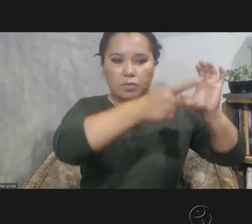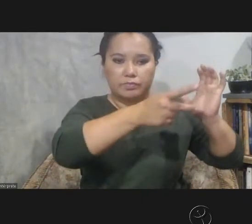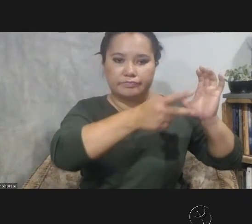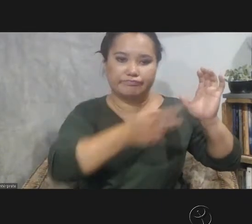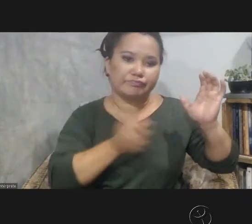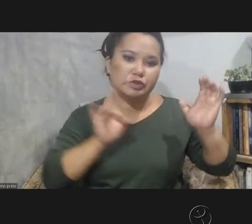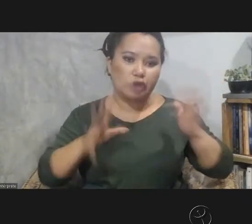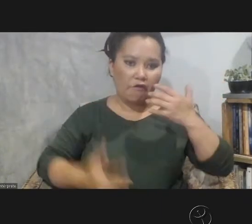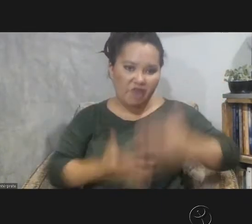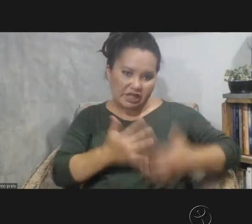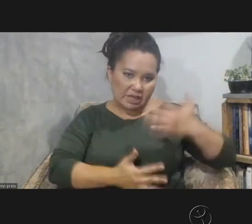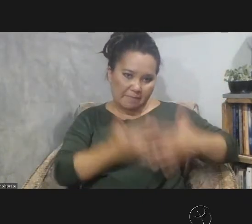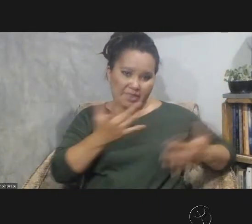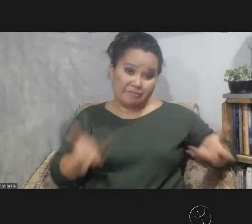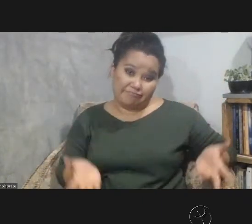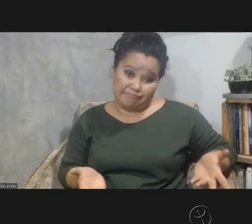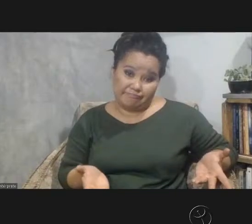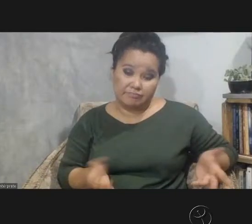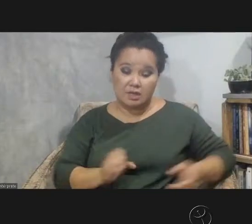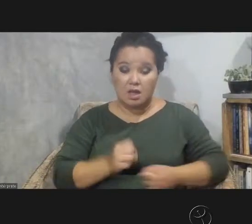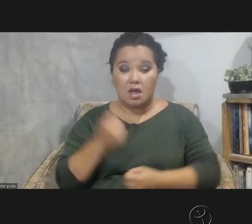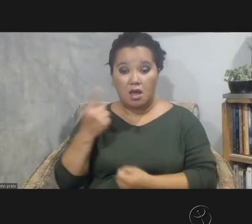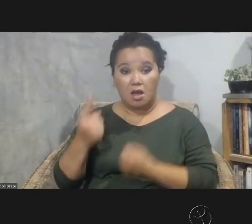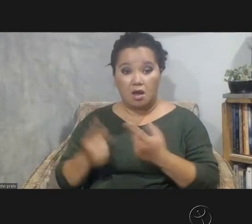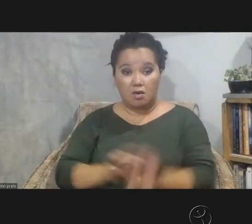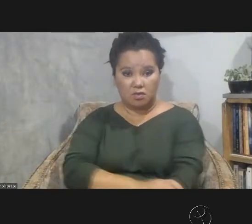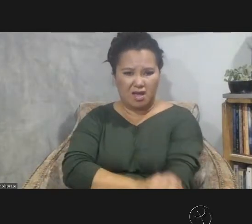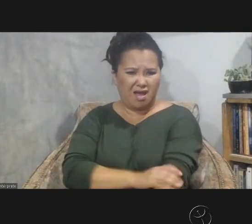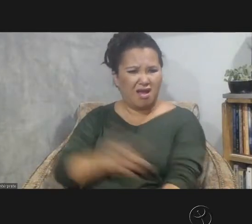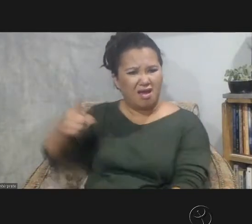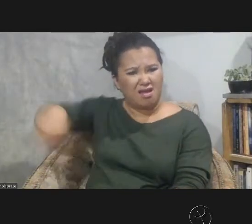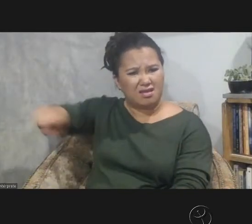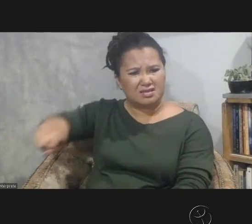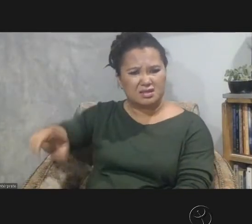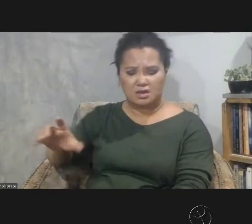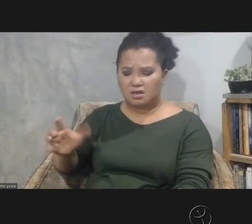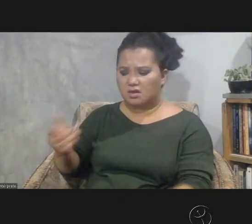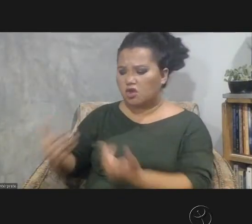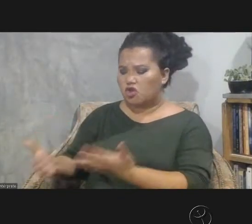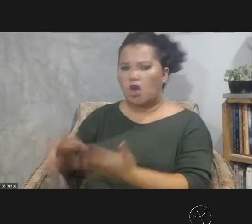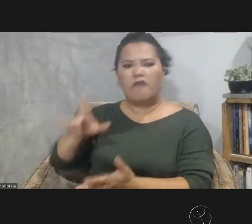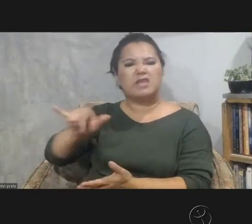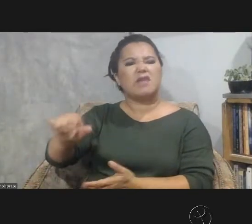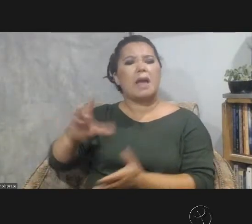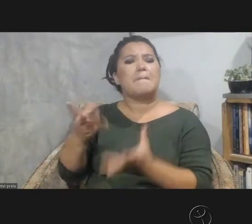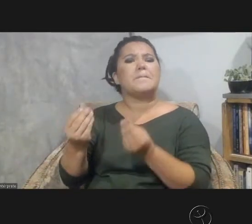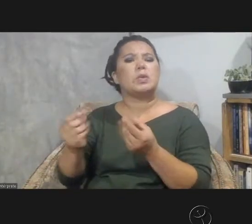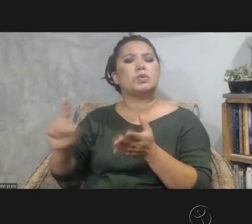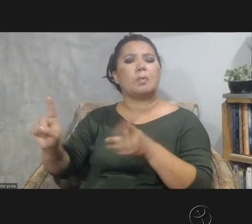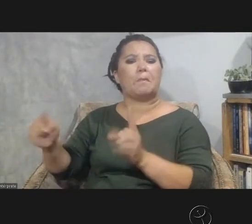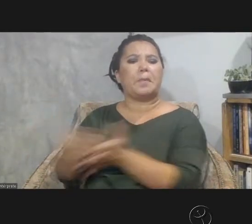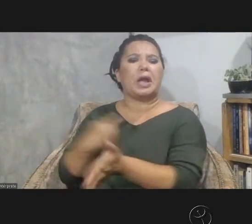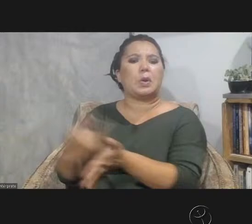regimes fizeram, fazendo perguntas demais e estimulando o pensamento